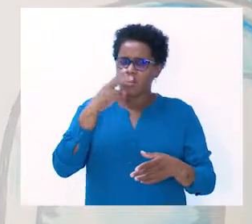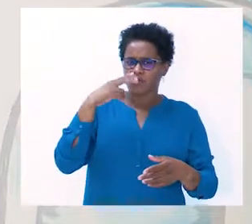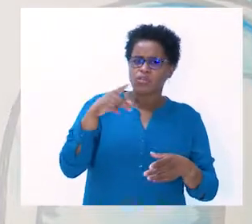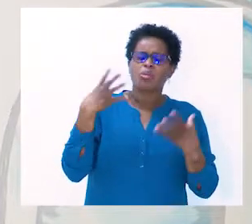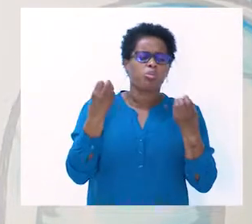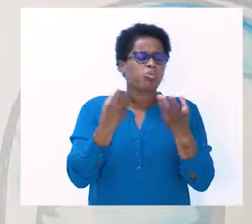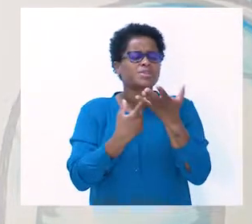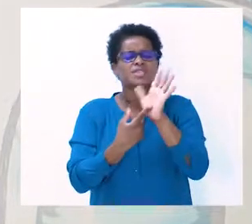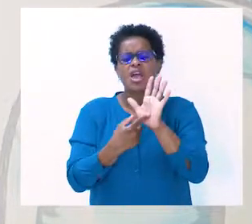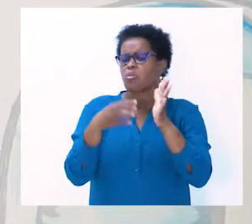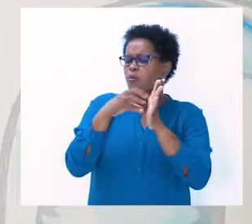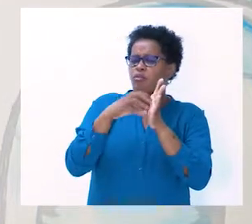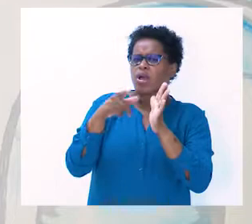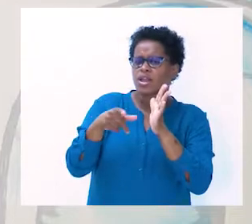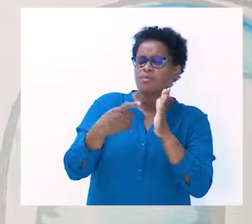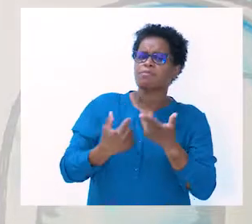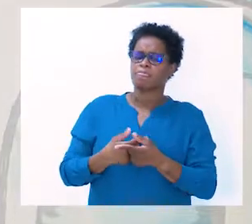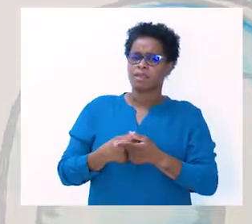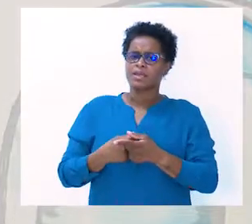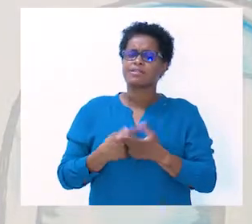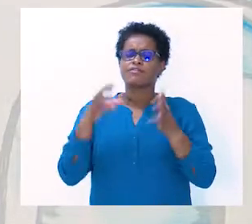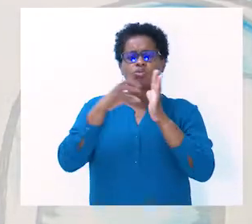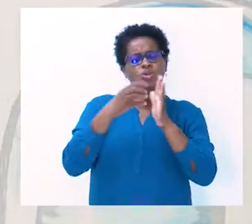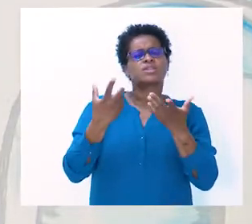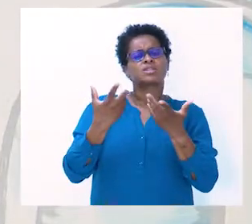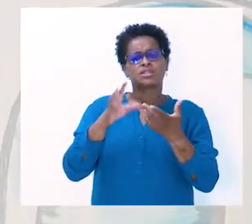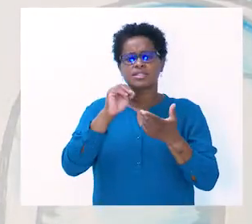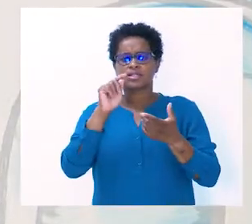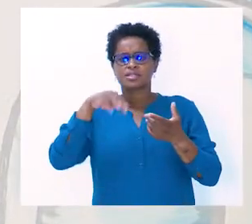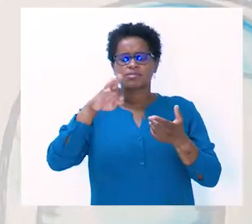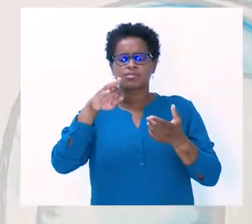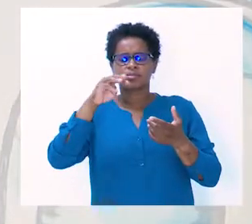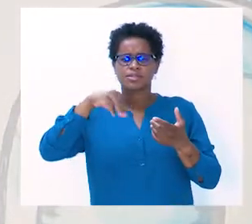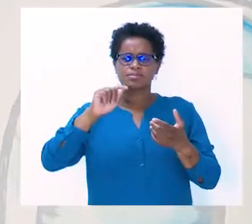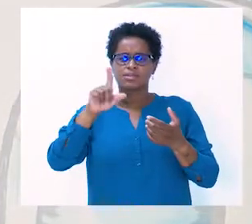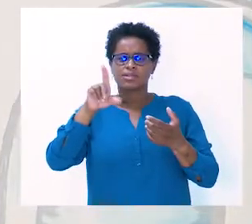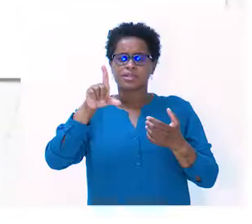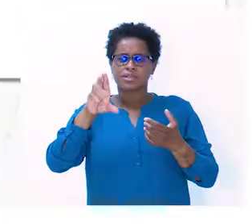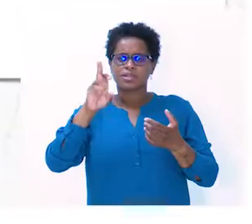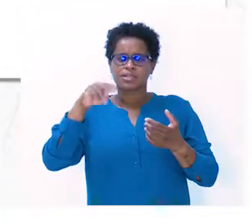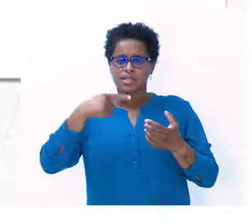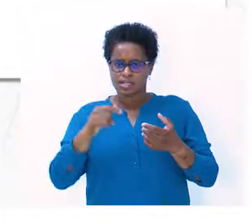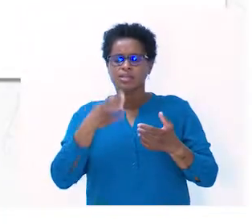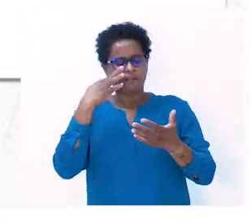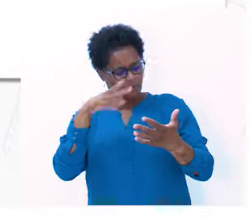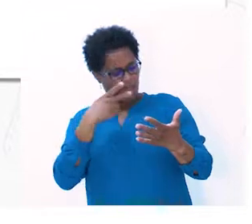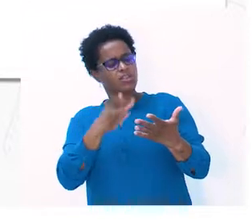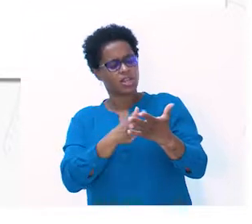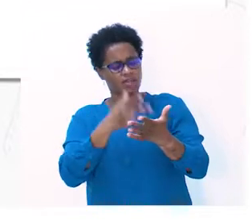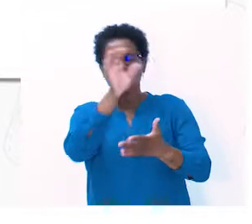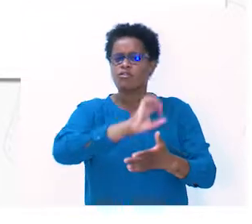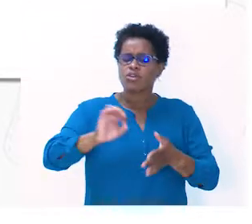vários exemplos ali de figuras semelhantes, ok? Consultem o vosso manual, sempre. Duas figuras